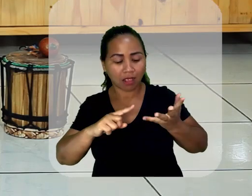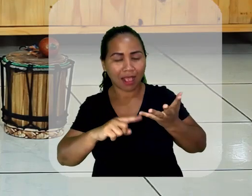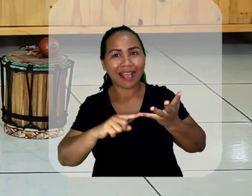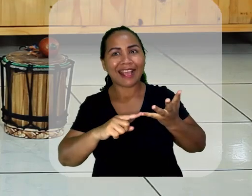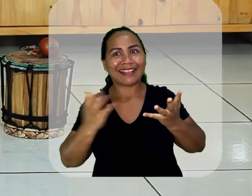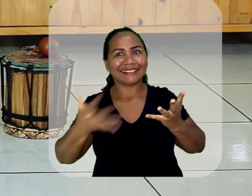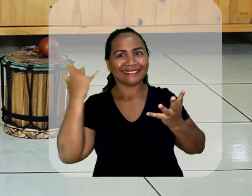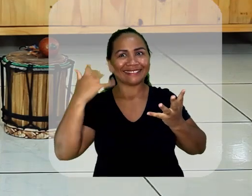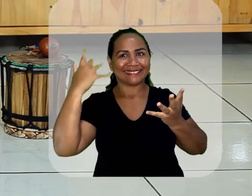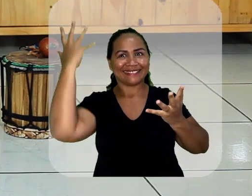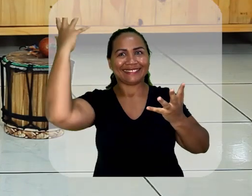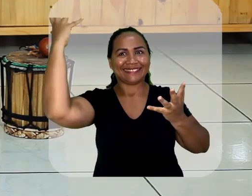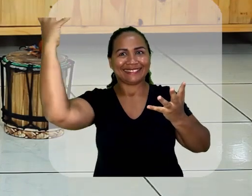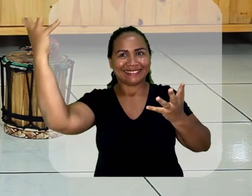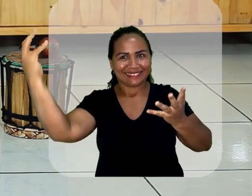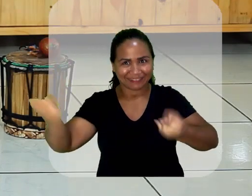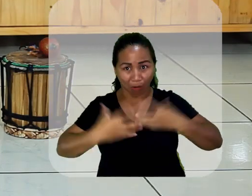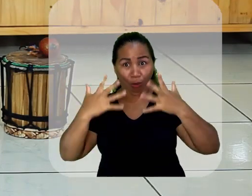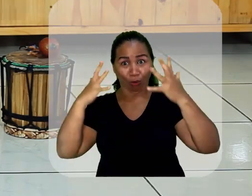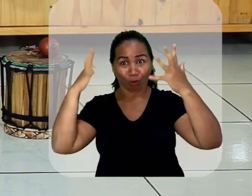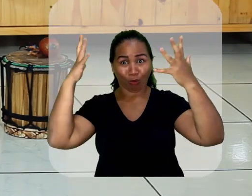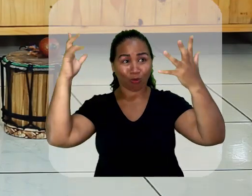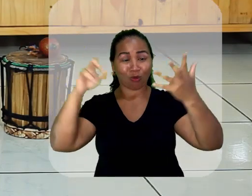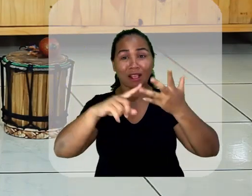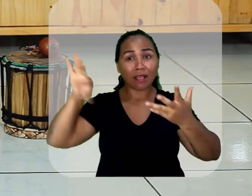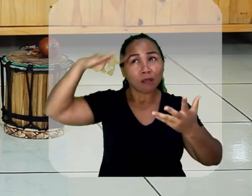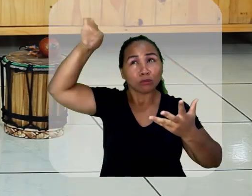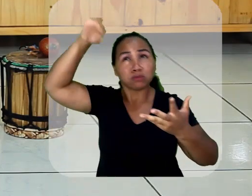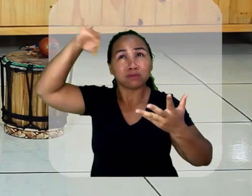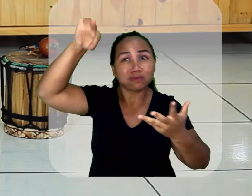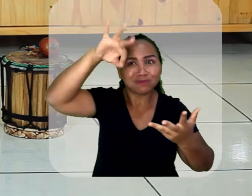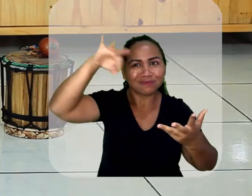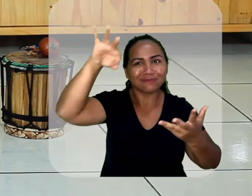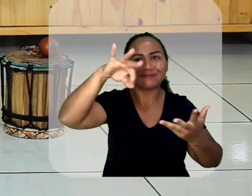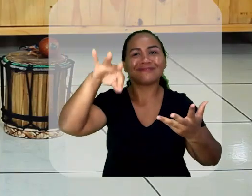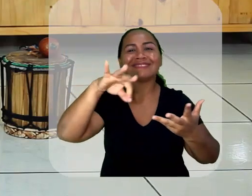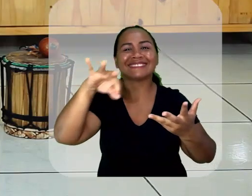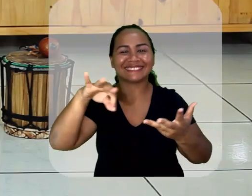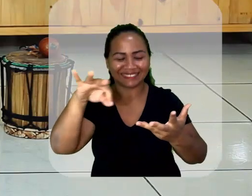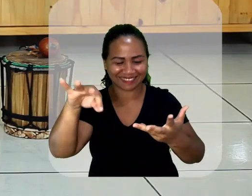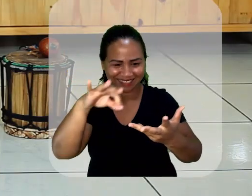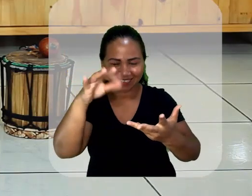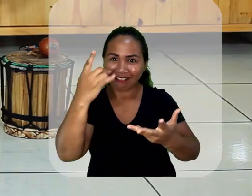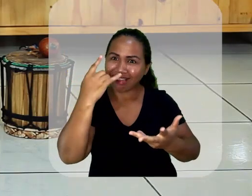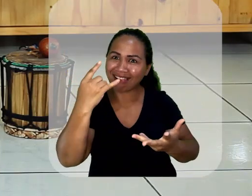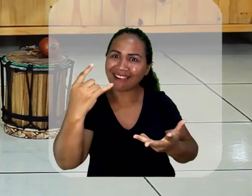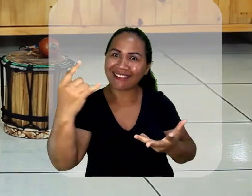Tem alegria engatilhada em explosão, tem o zum zum da abelha, abelha,